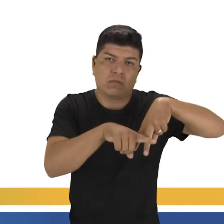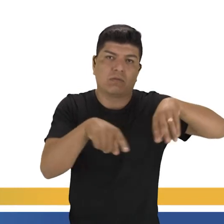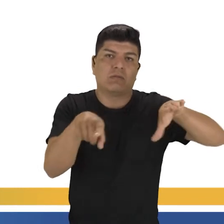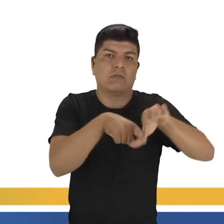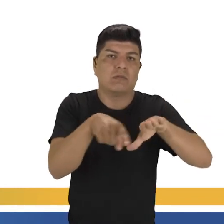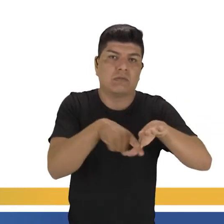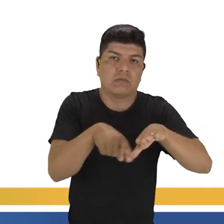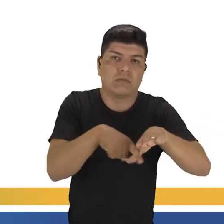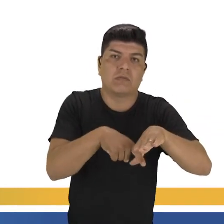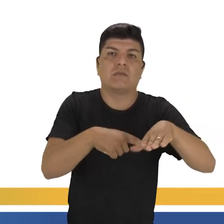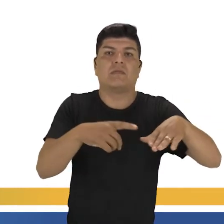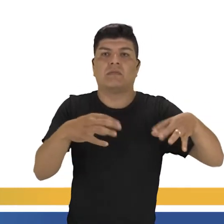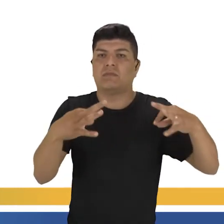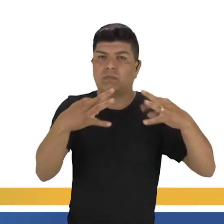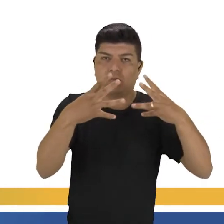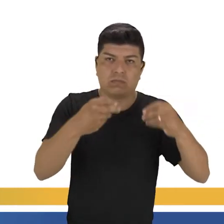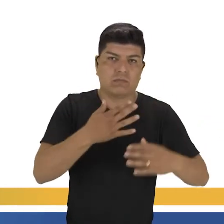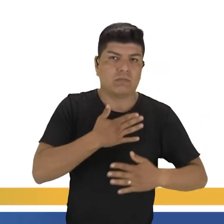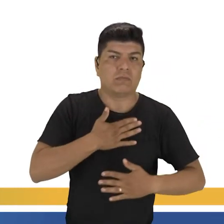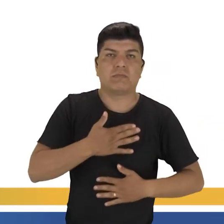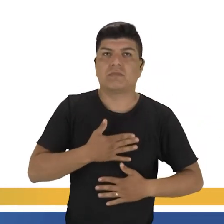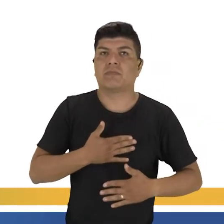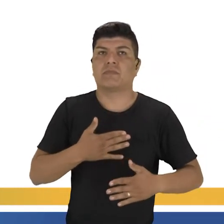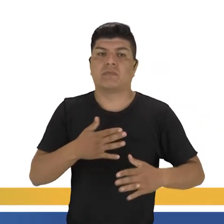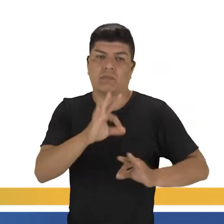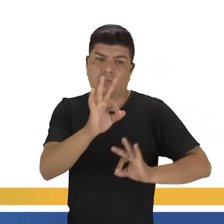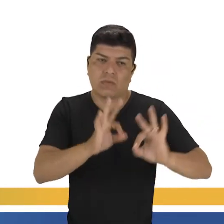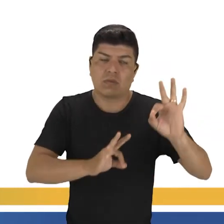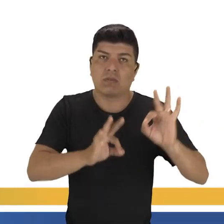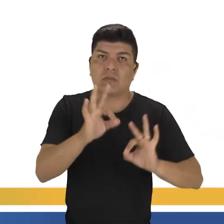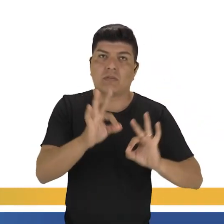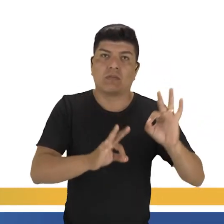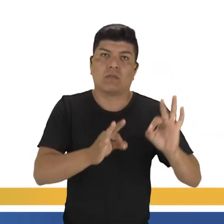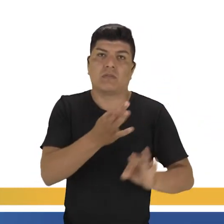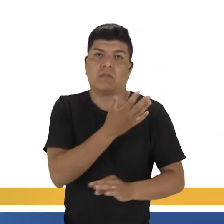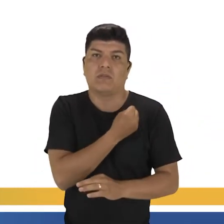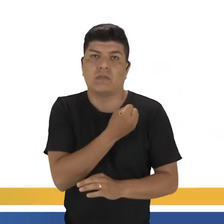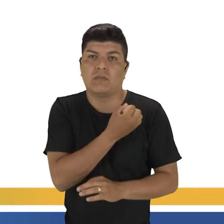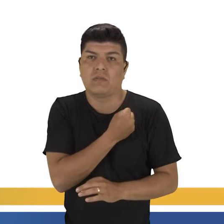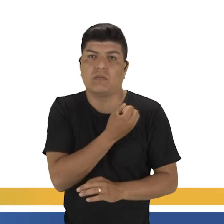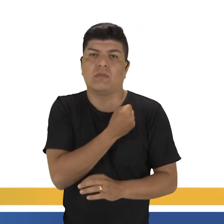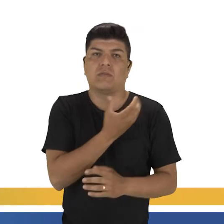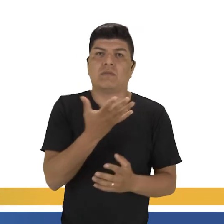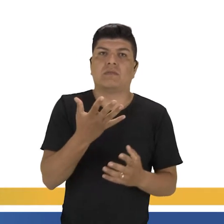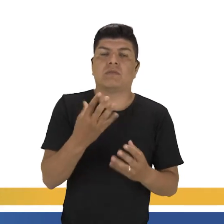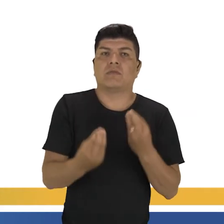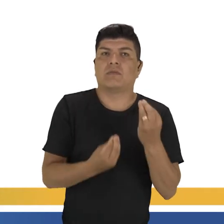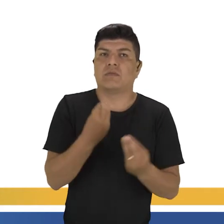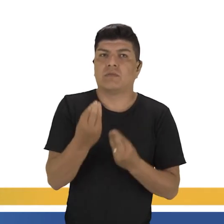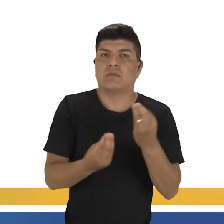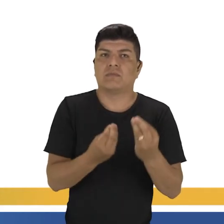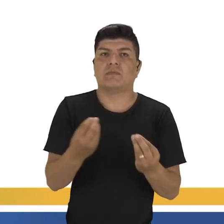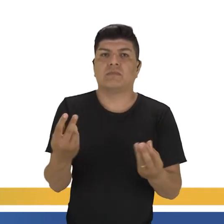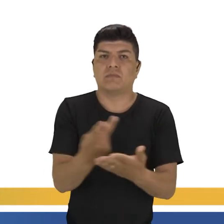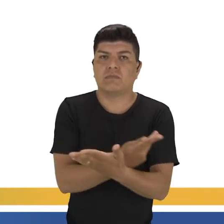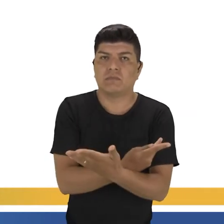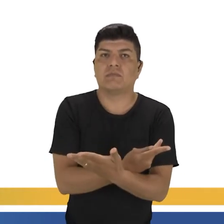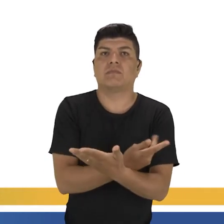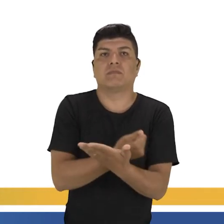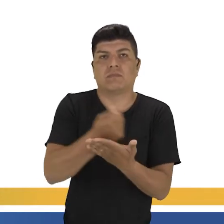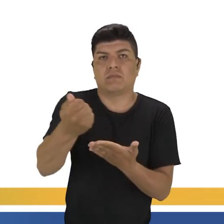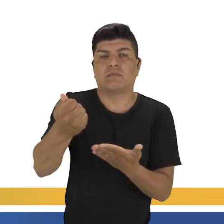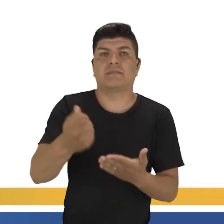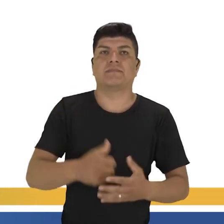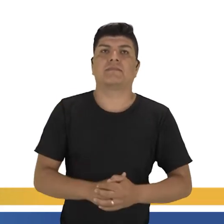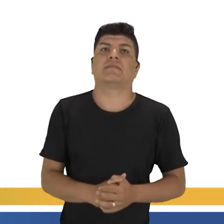nos quadris, no tronco. Ele foi colocando esses símbolos e cada símbolo mostra como seria executado esse